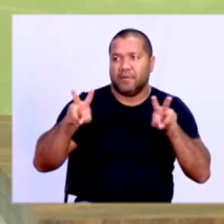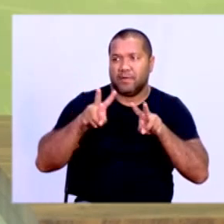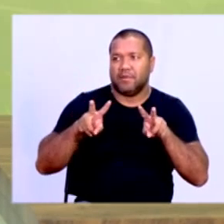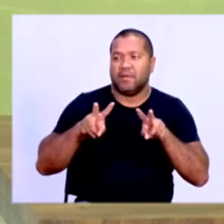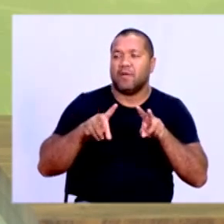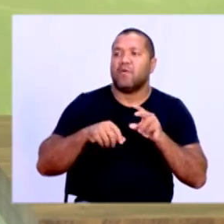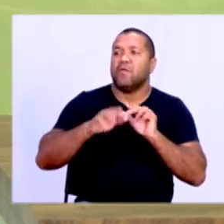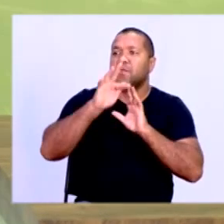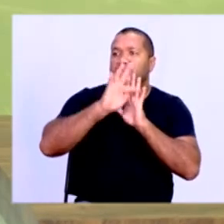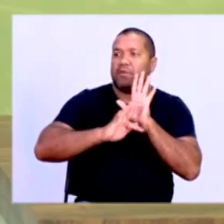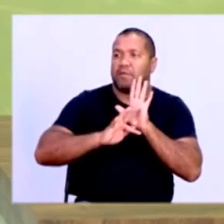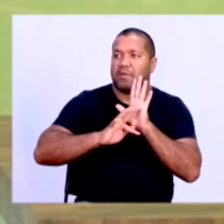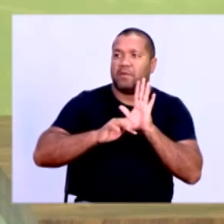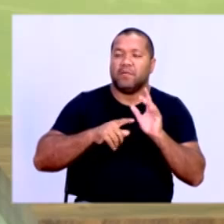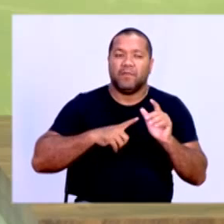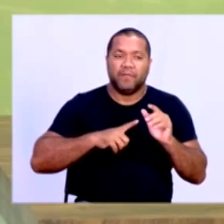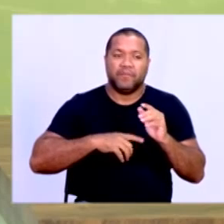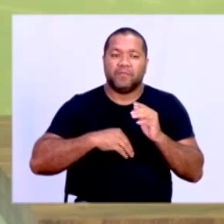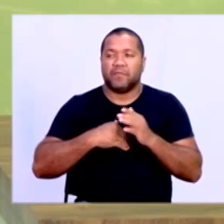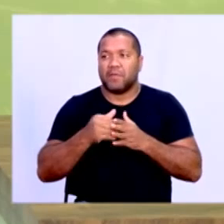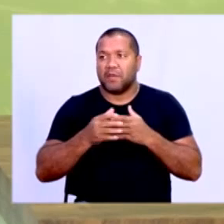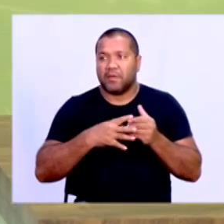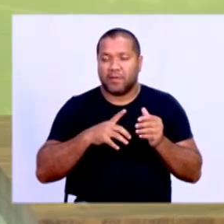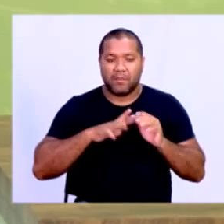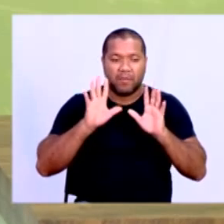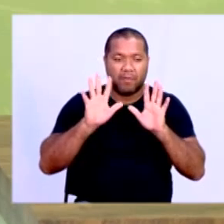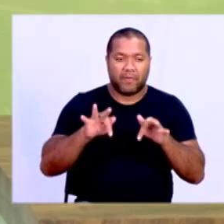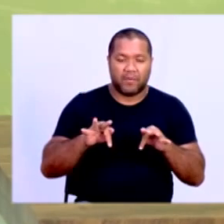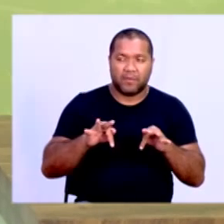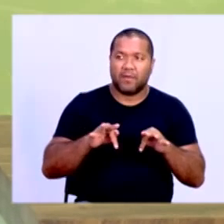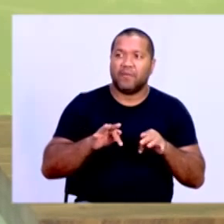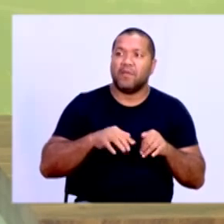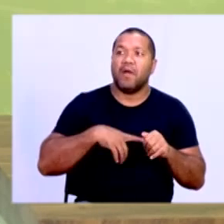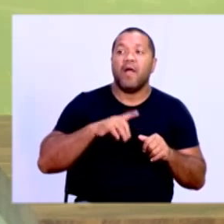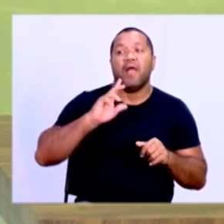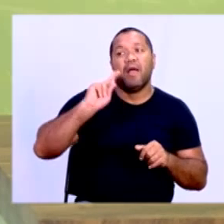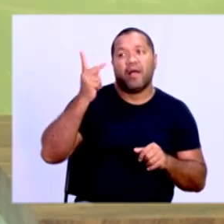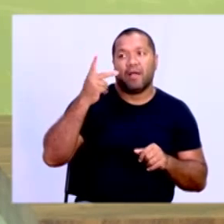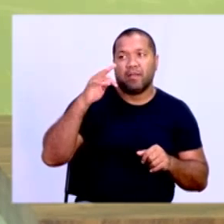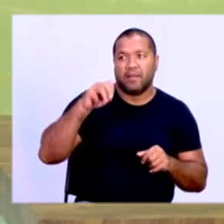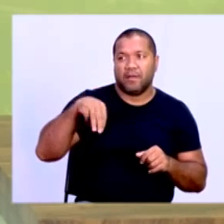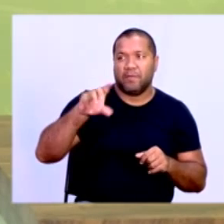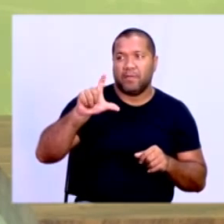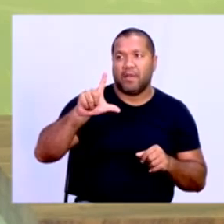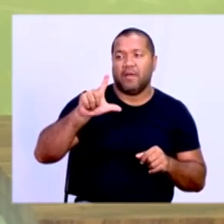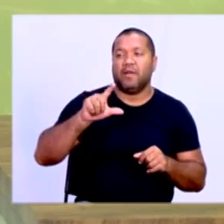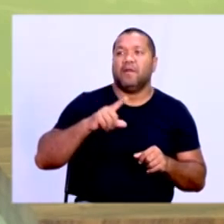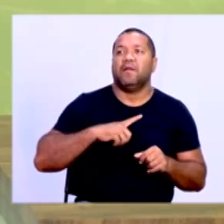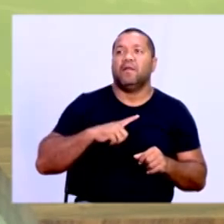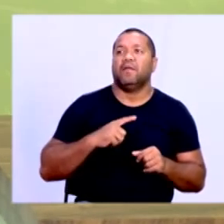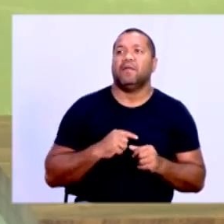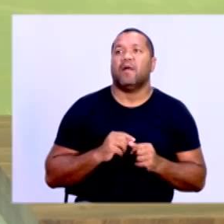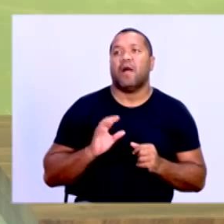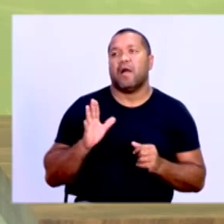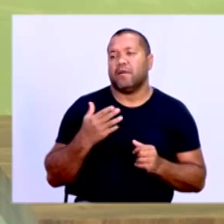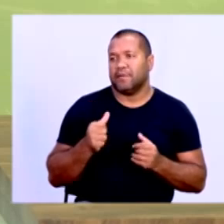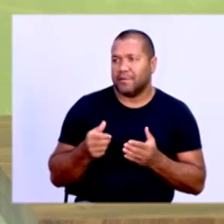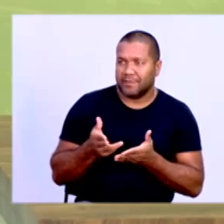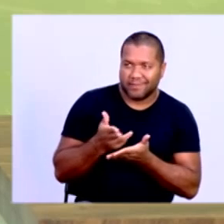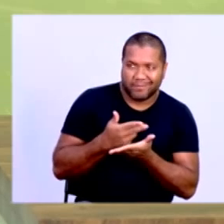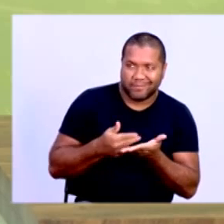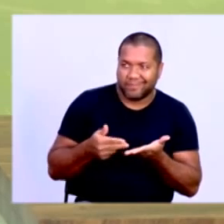dizia, nem sempre o resultado final é um HTML, é uma página web. Às vezes é uma imagem, às vezes